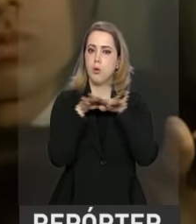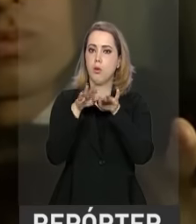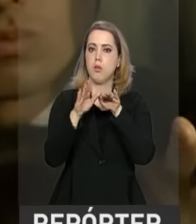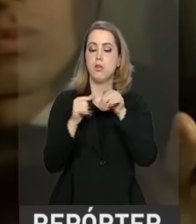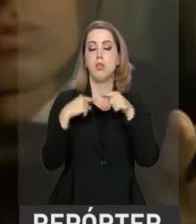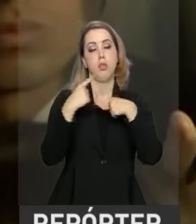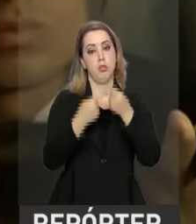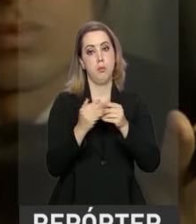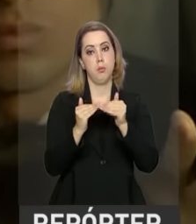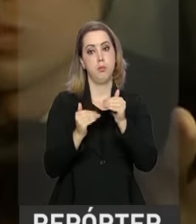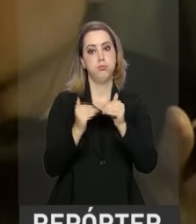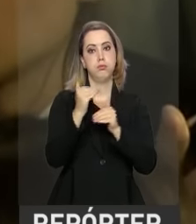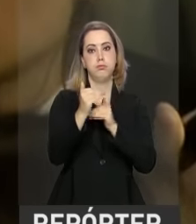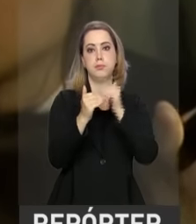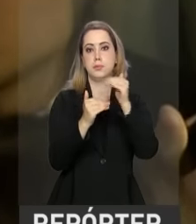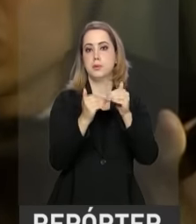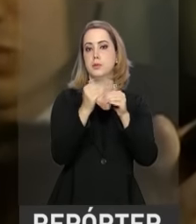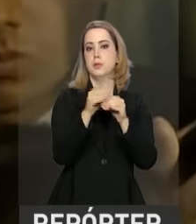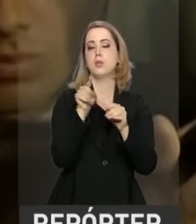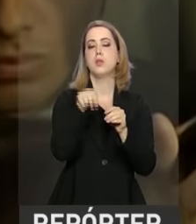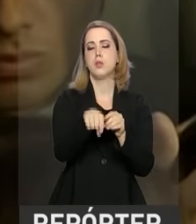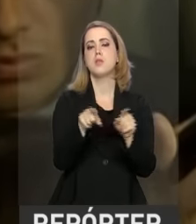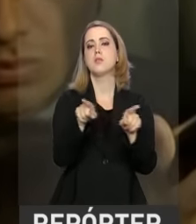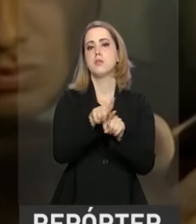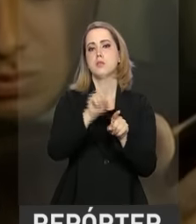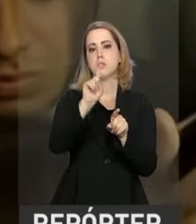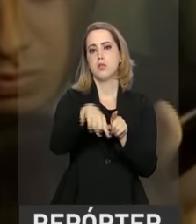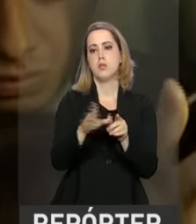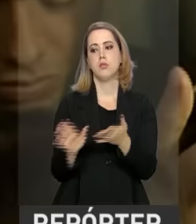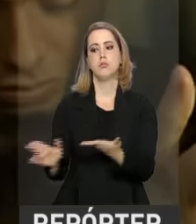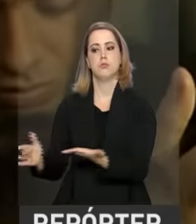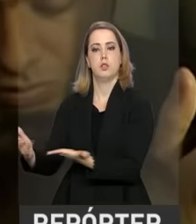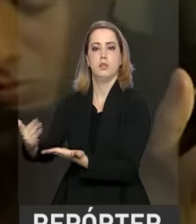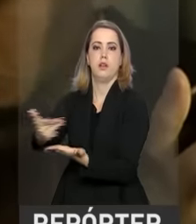crescer, aí sim é o momento em que a arrecadação